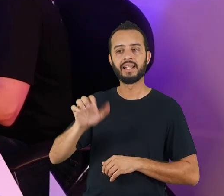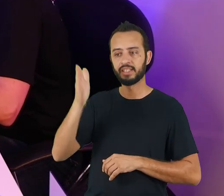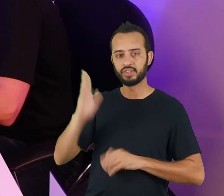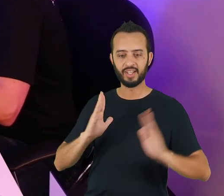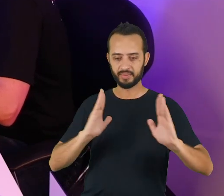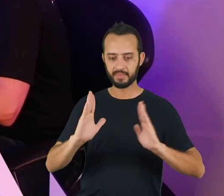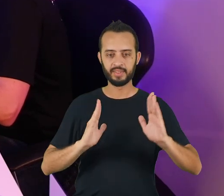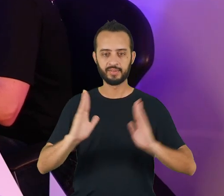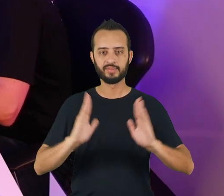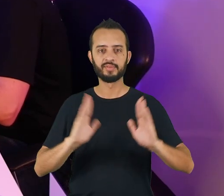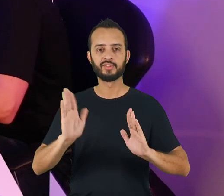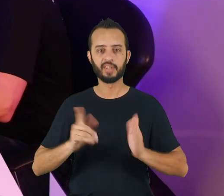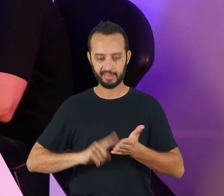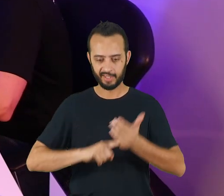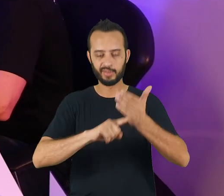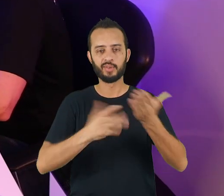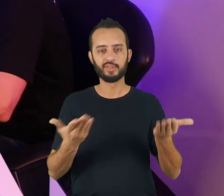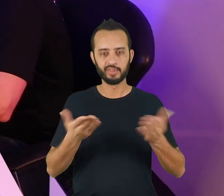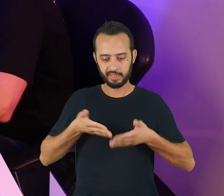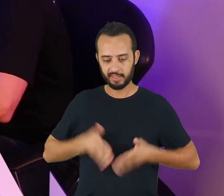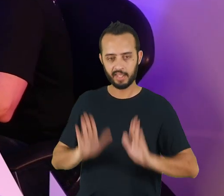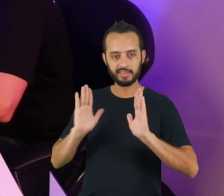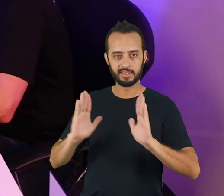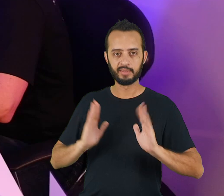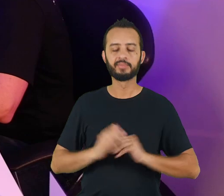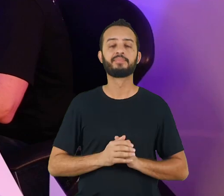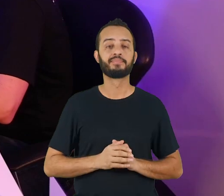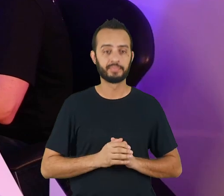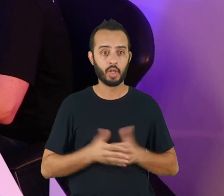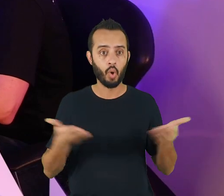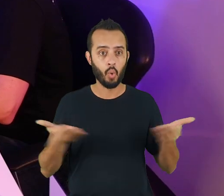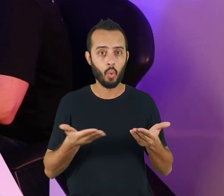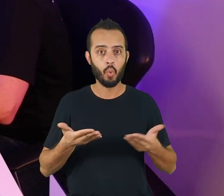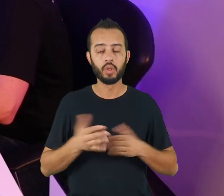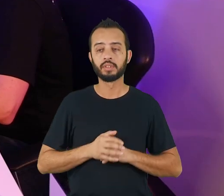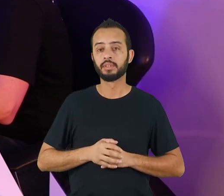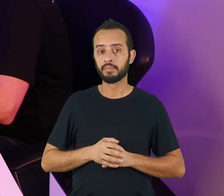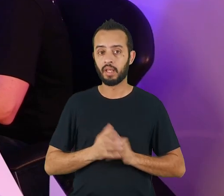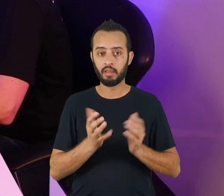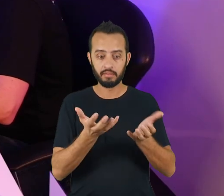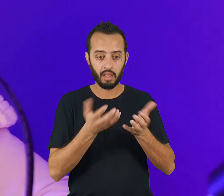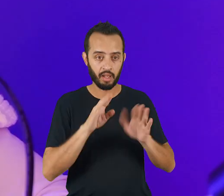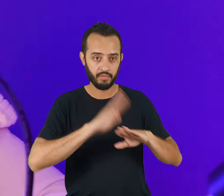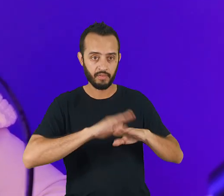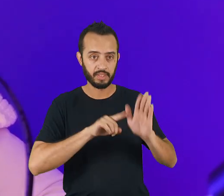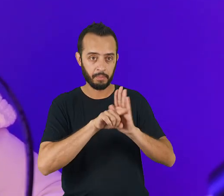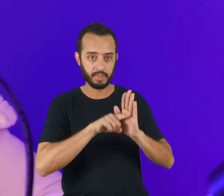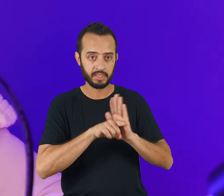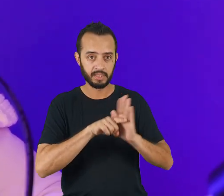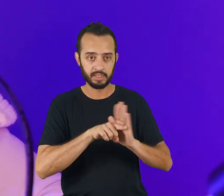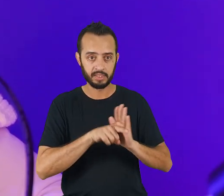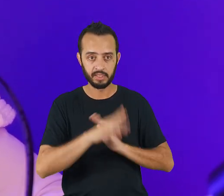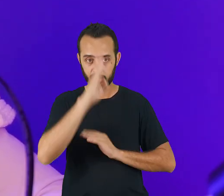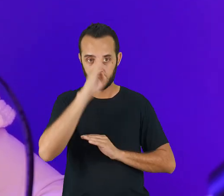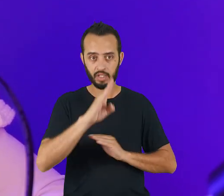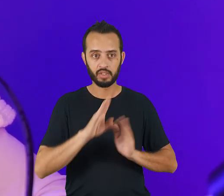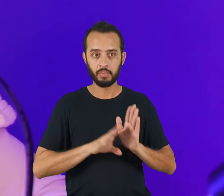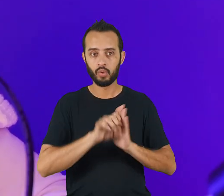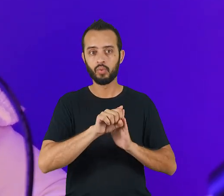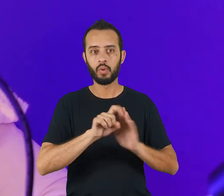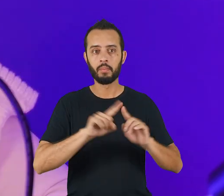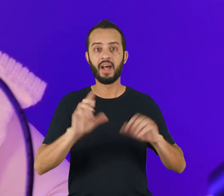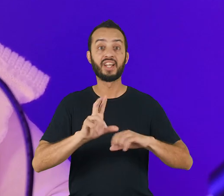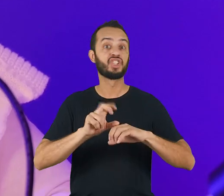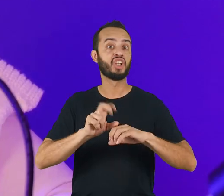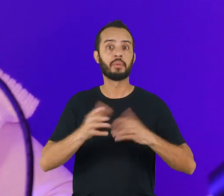nessa era tecnológica né hoje né eles querem fazer uma pesquisa é é direto eu diria Google mas agora